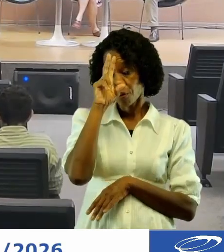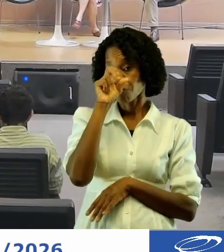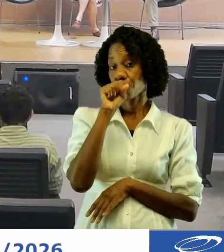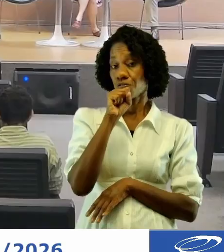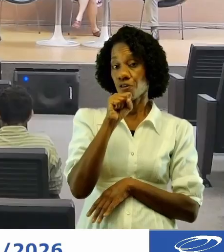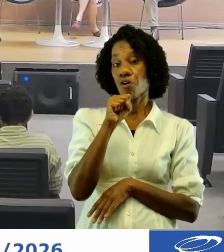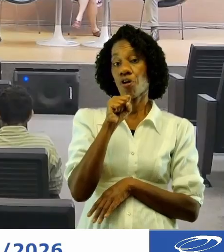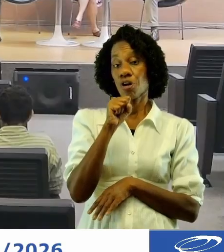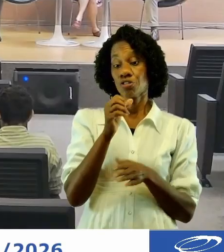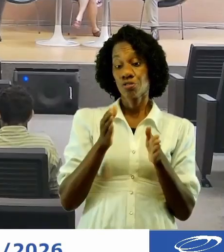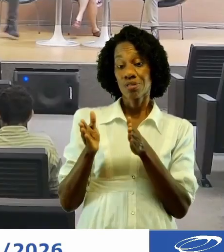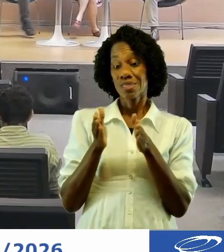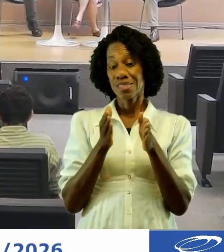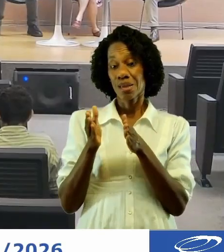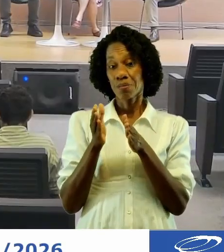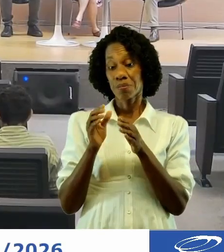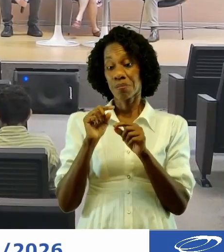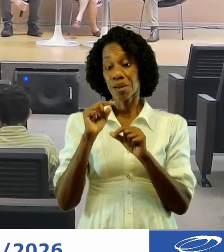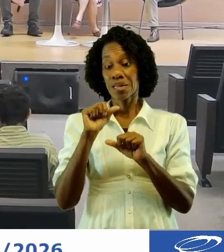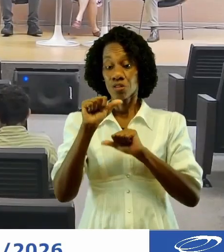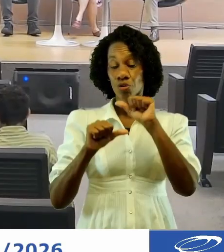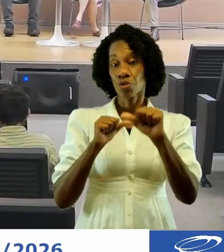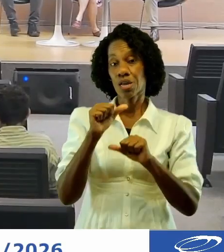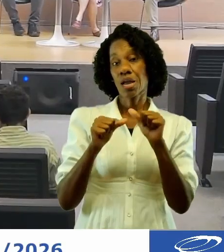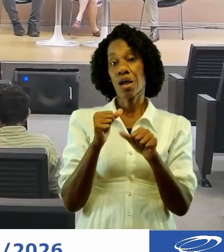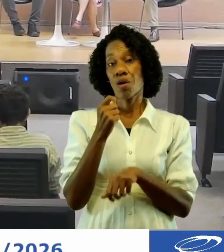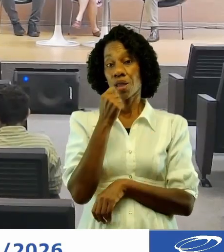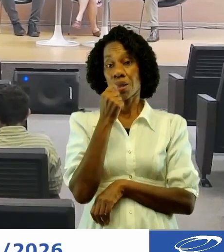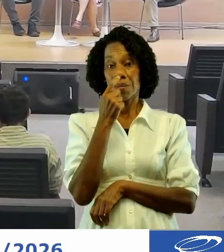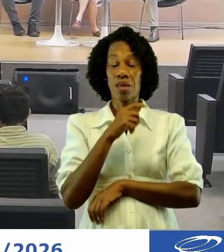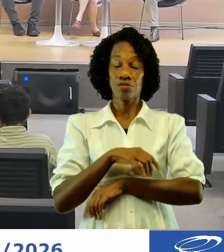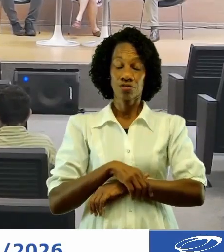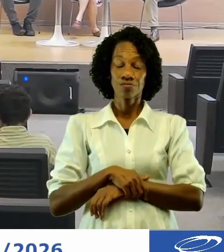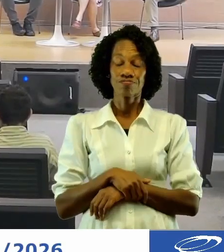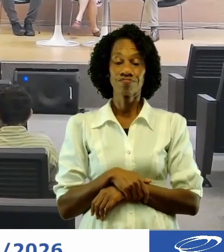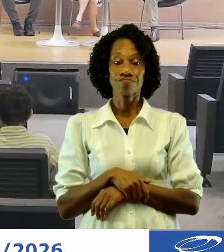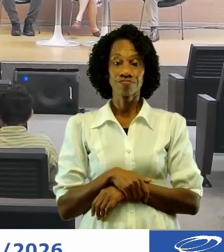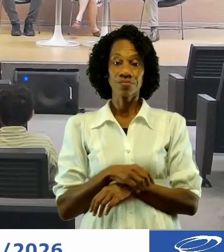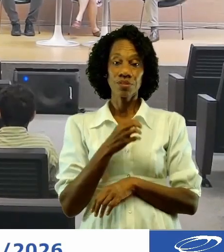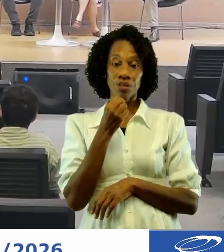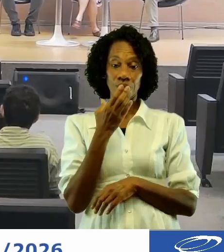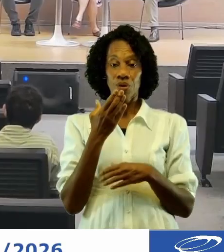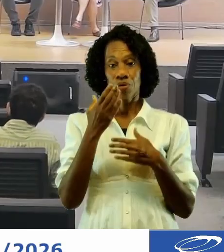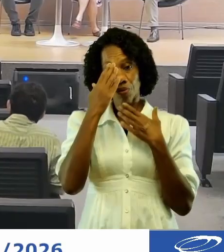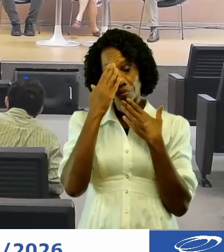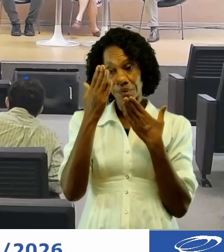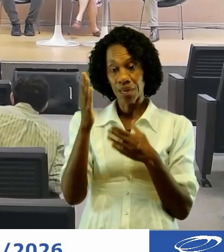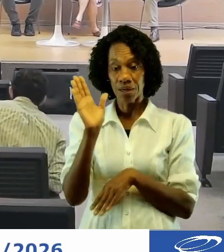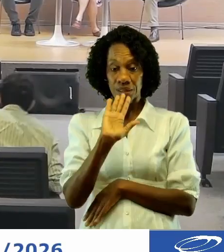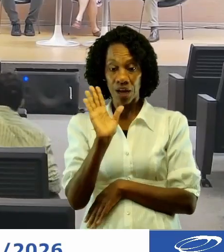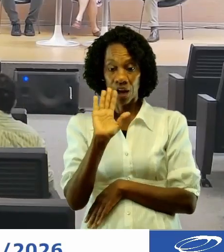tempo para troca para via oral e como é que você lida com essas situações, né? Bom, muito obrigado. Primeiro, dar um alô